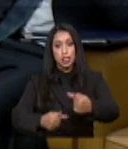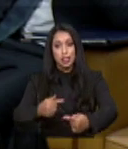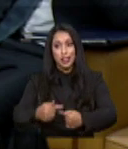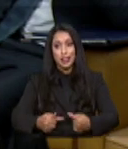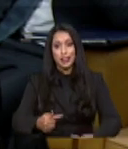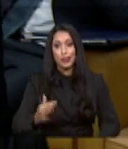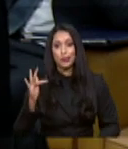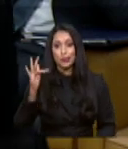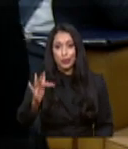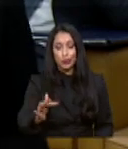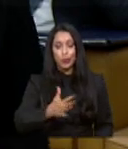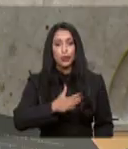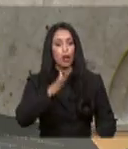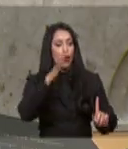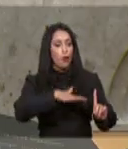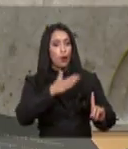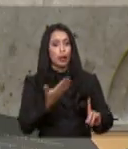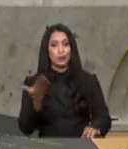honrando o seu passado.